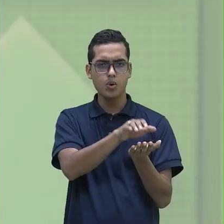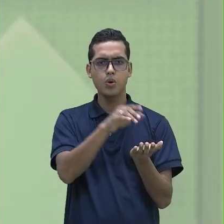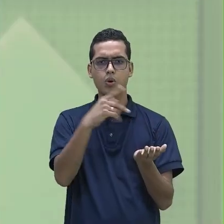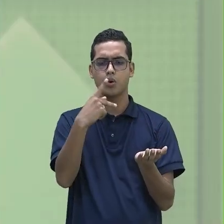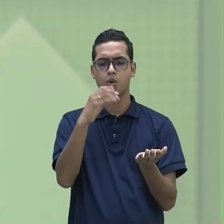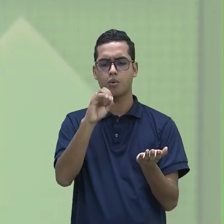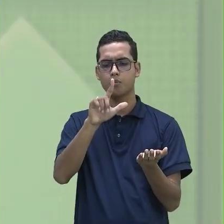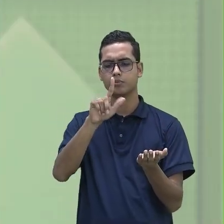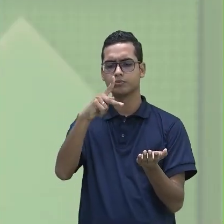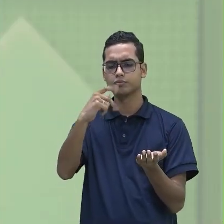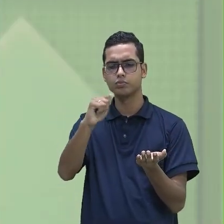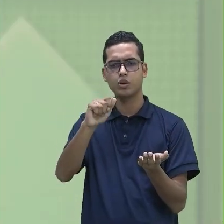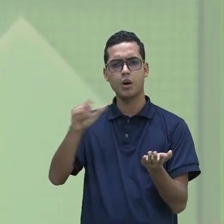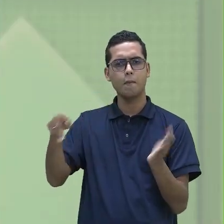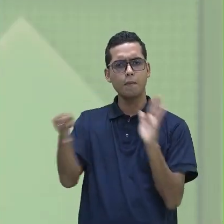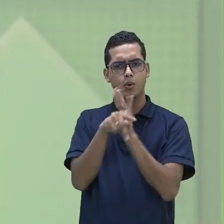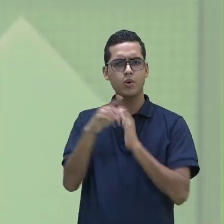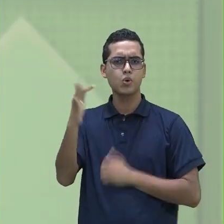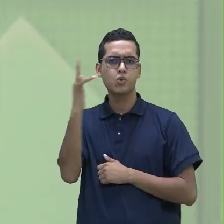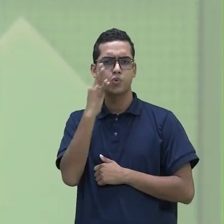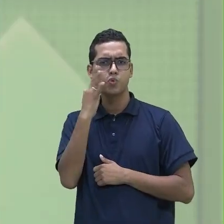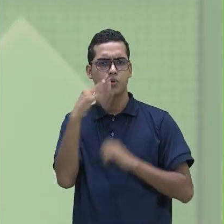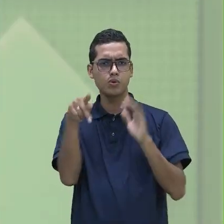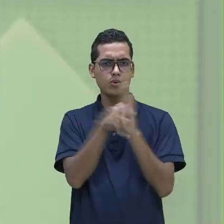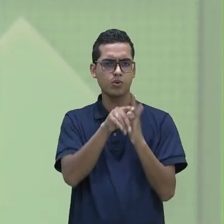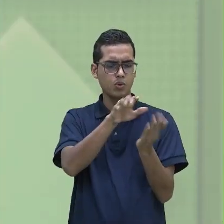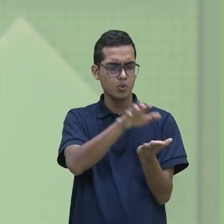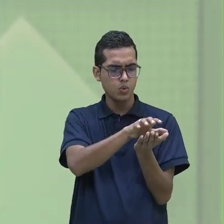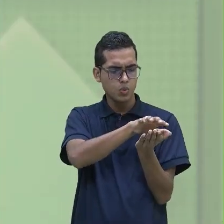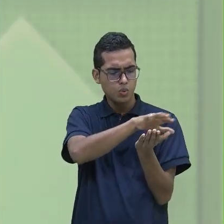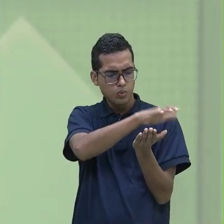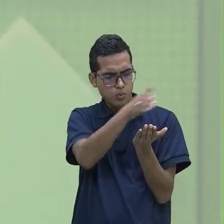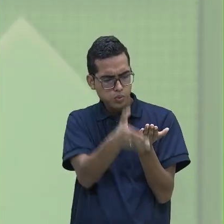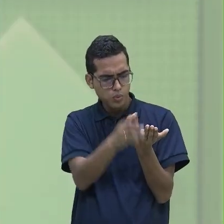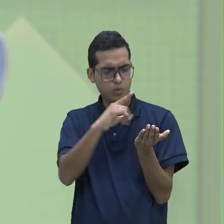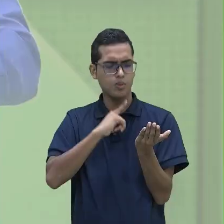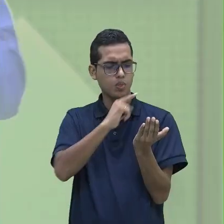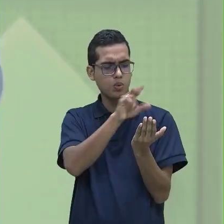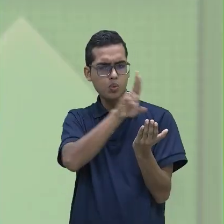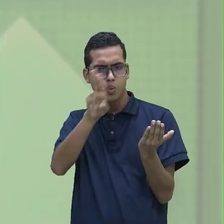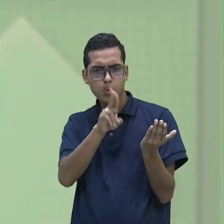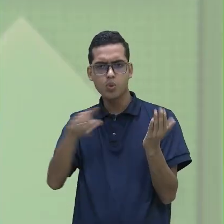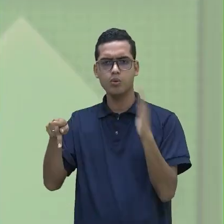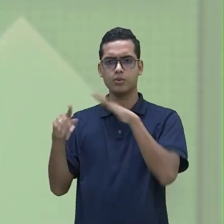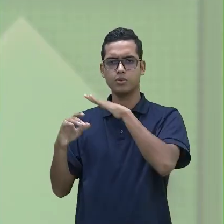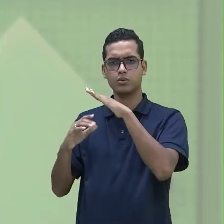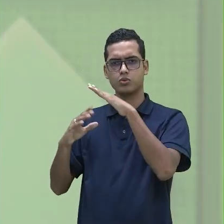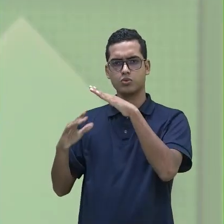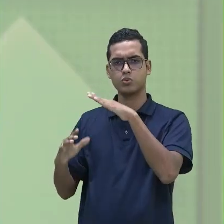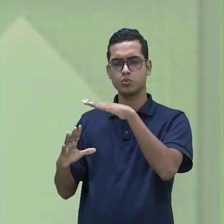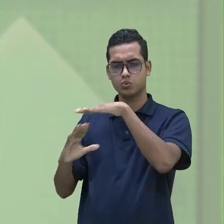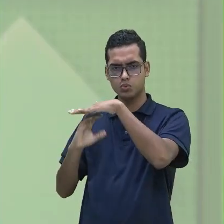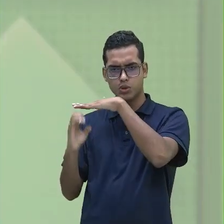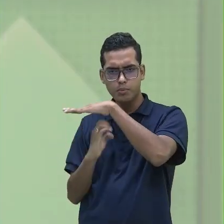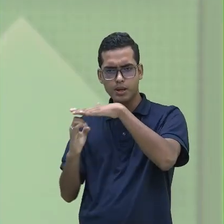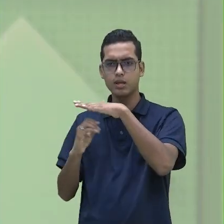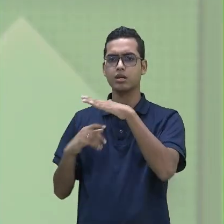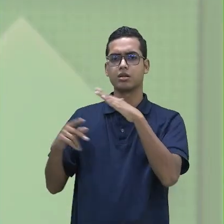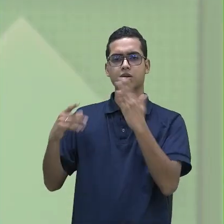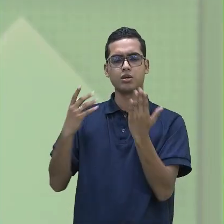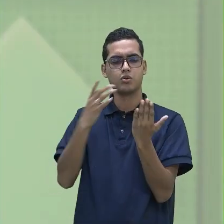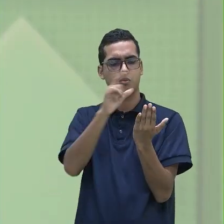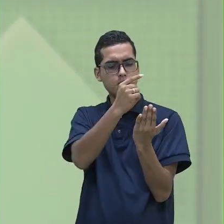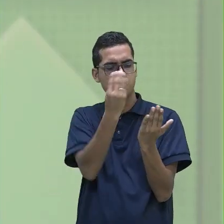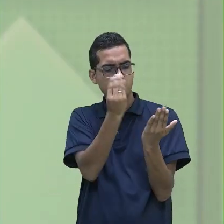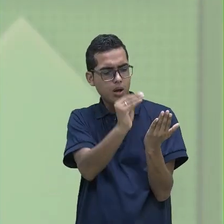de embalagens lacradas, etiquetadas, com o nome lá das autorizações dos órgãos, né,